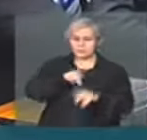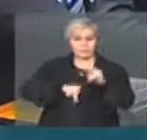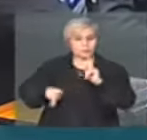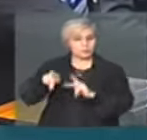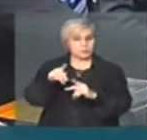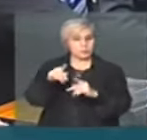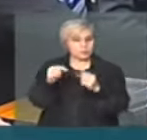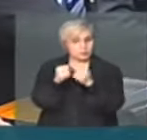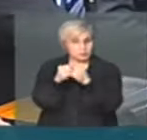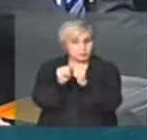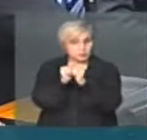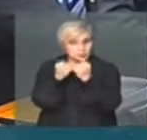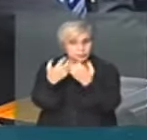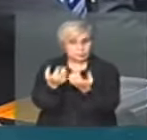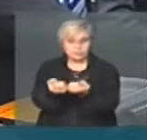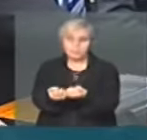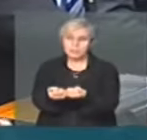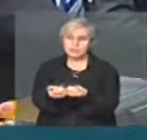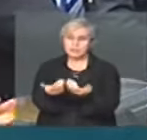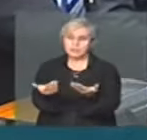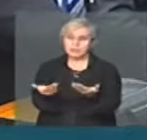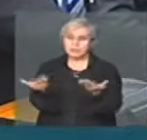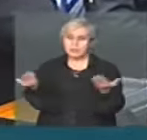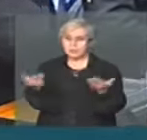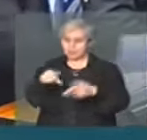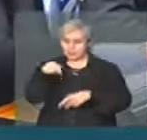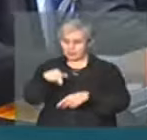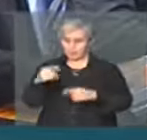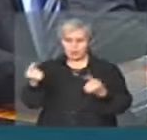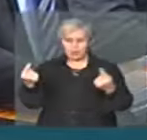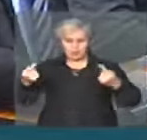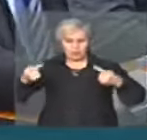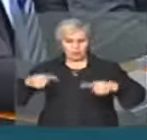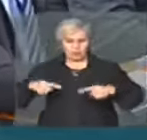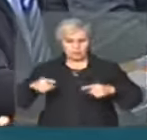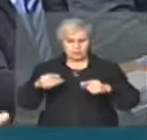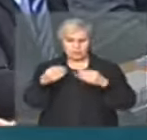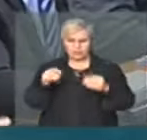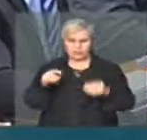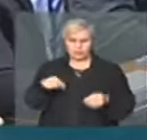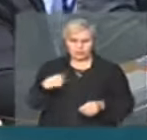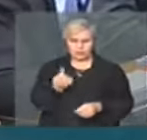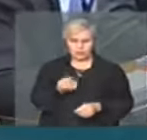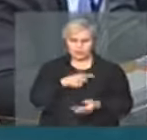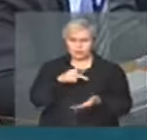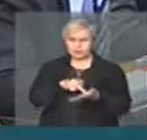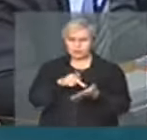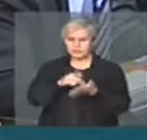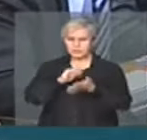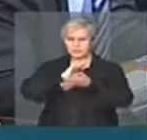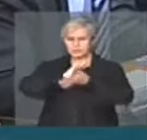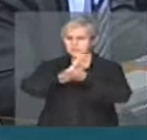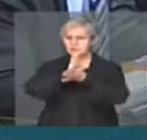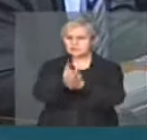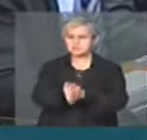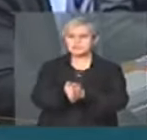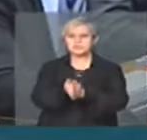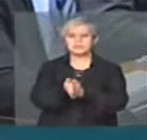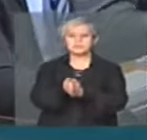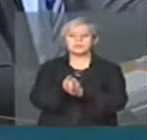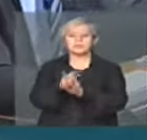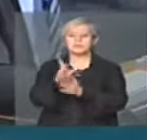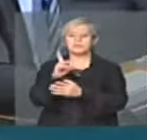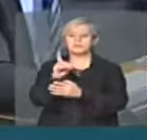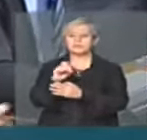a favor, é mais uma vez um momento onde nós rasgamos o papel de